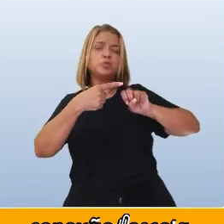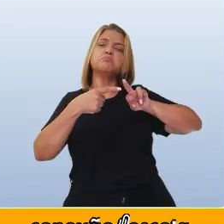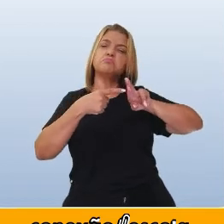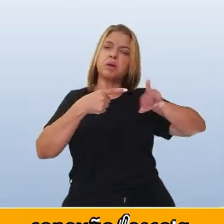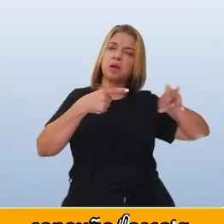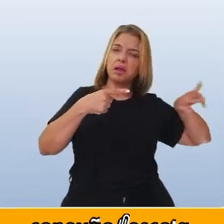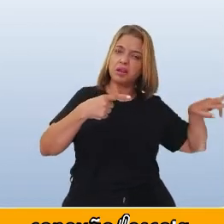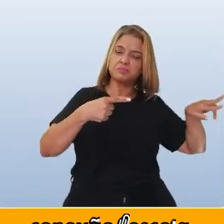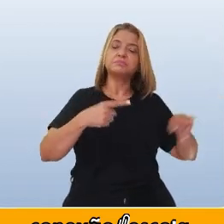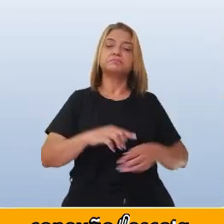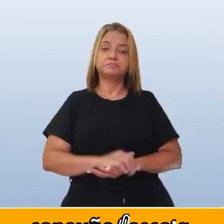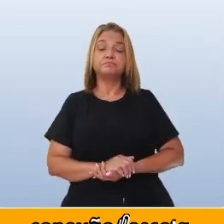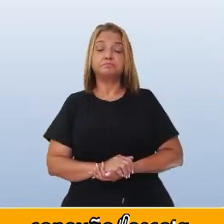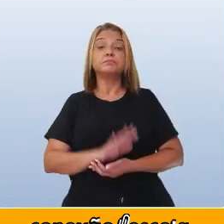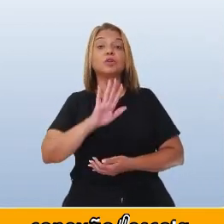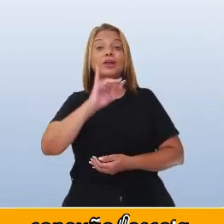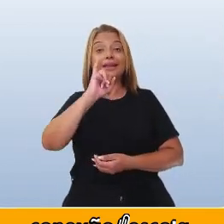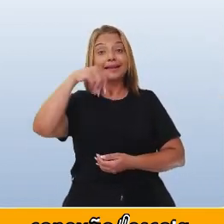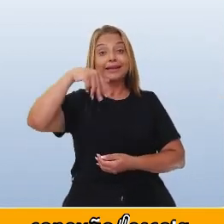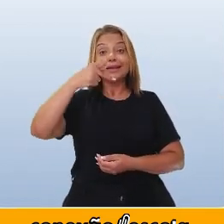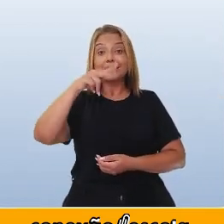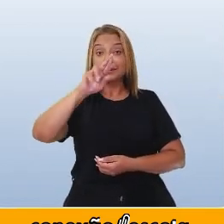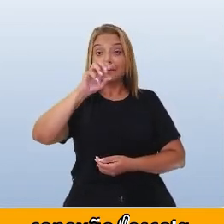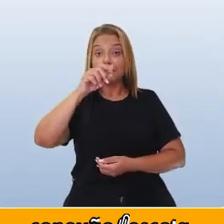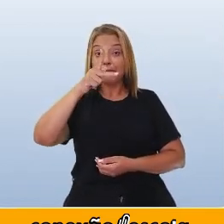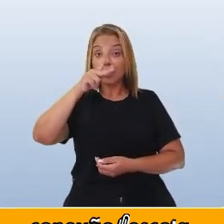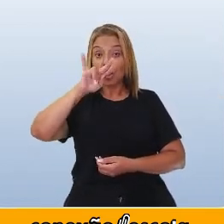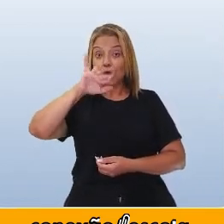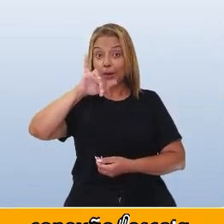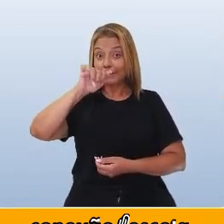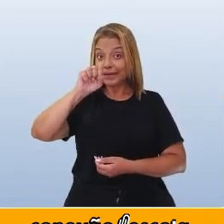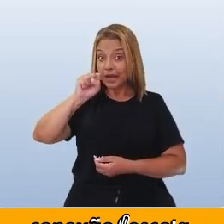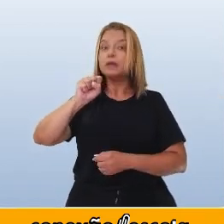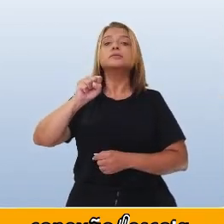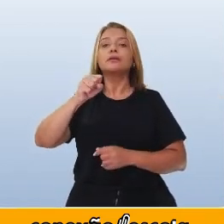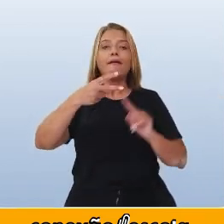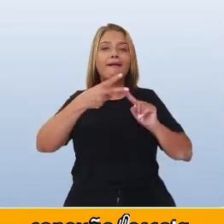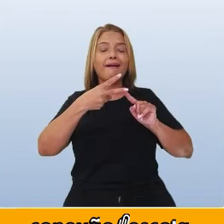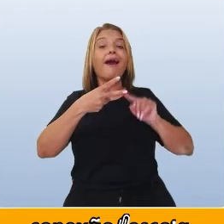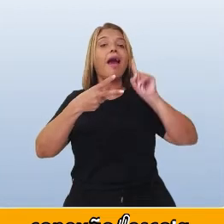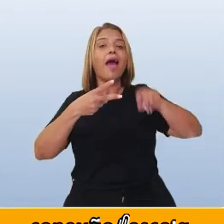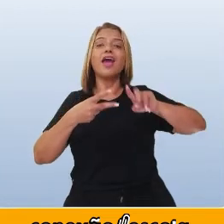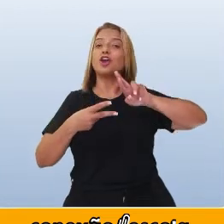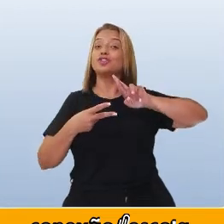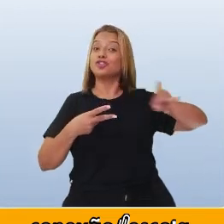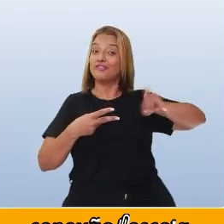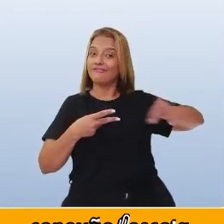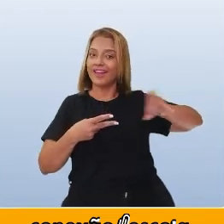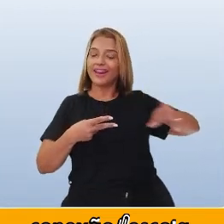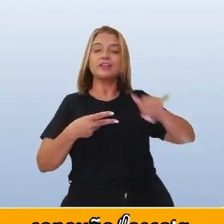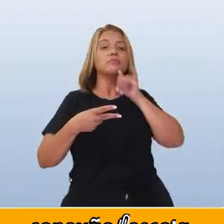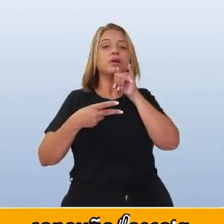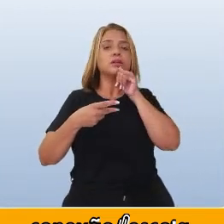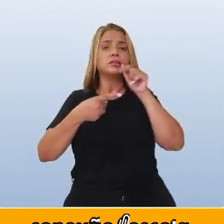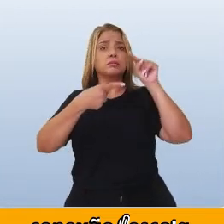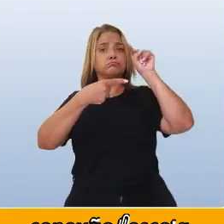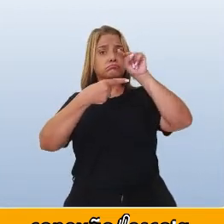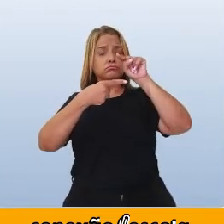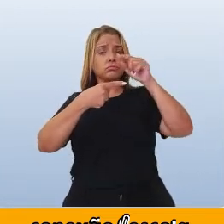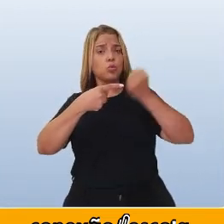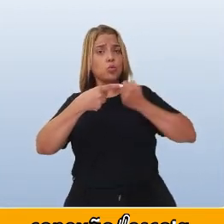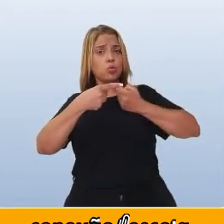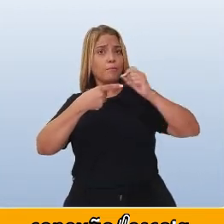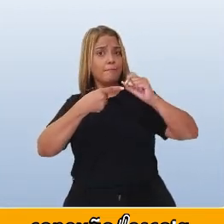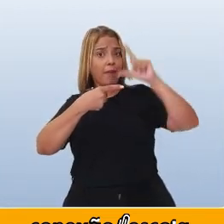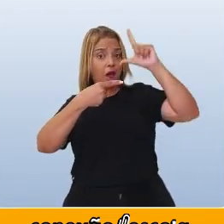outras. Já as impróprias são o oposto, ou seja, quando o numerador é maior ou igual ao